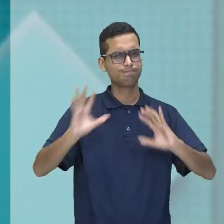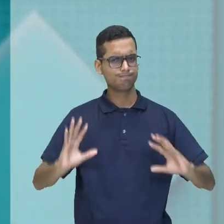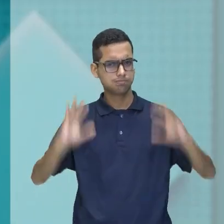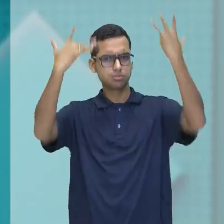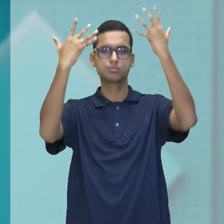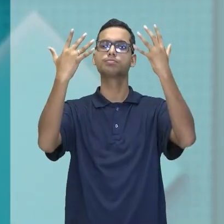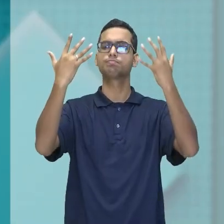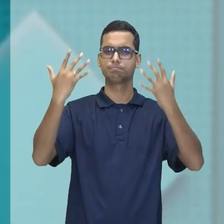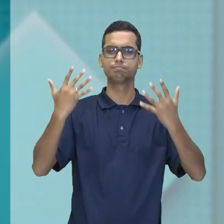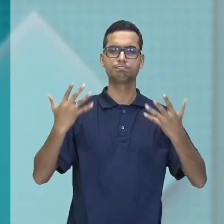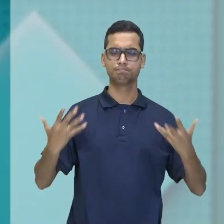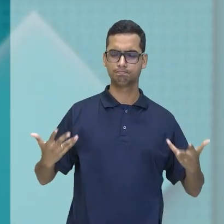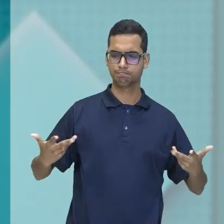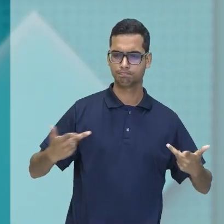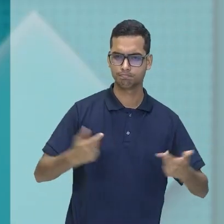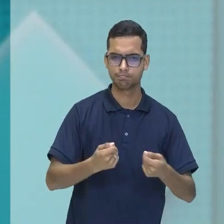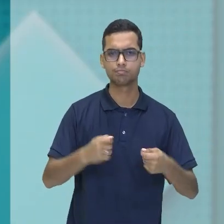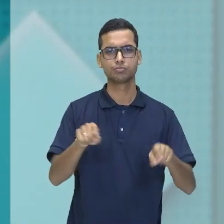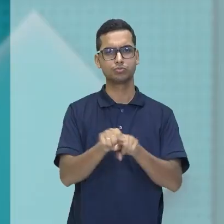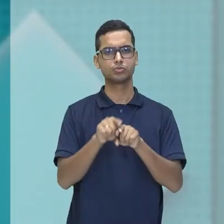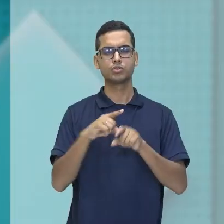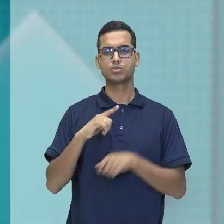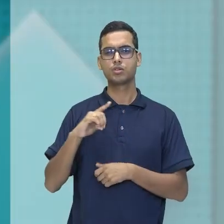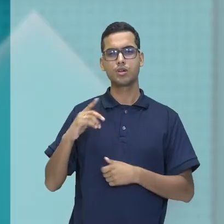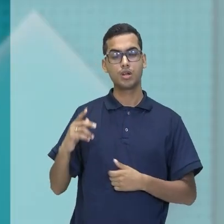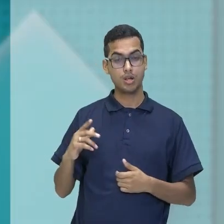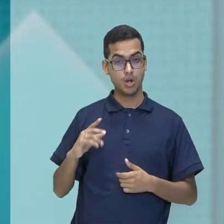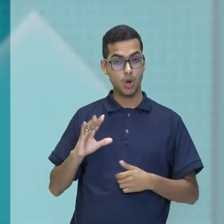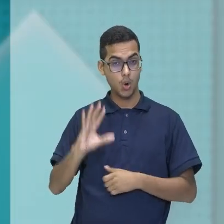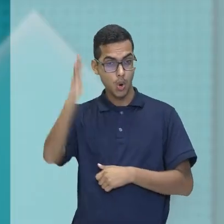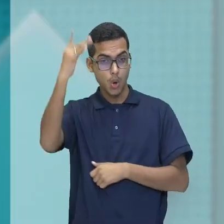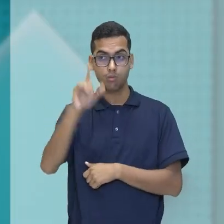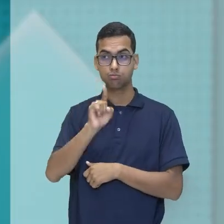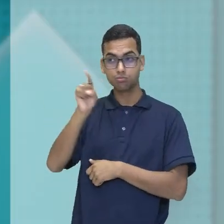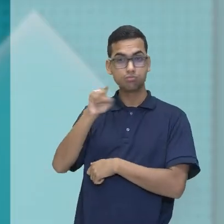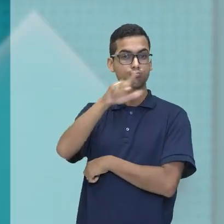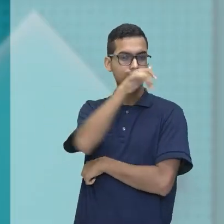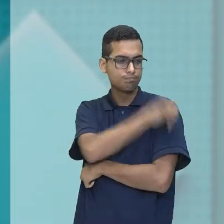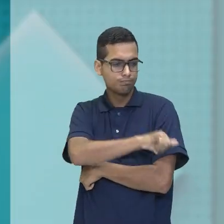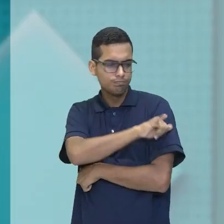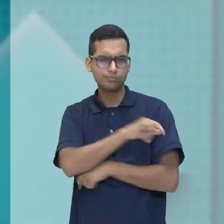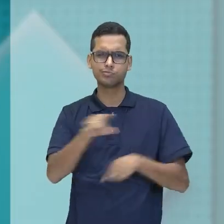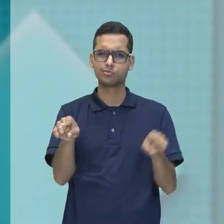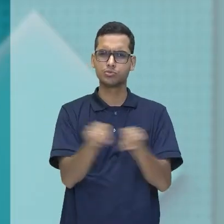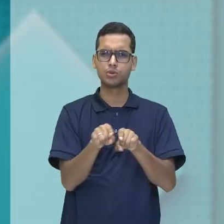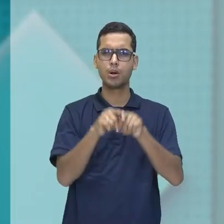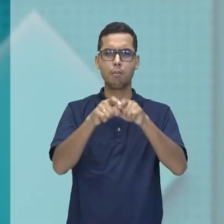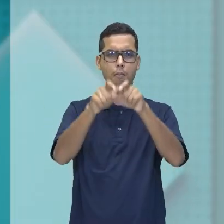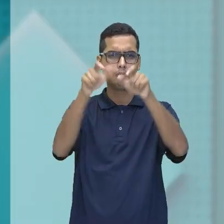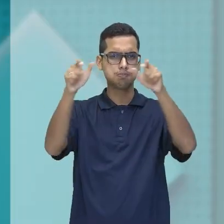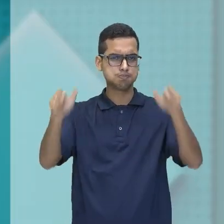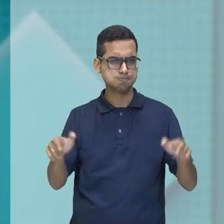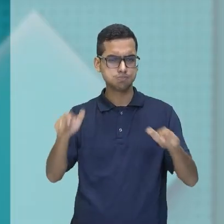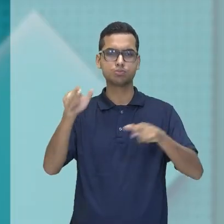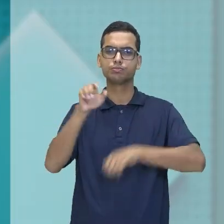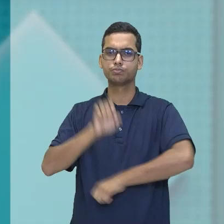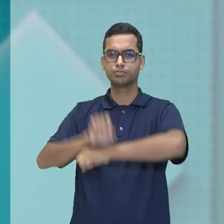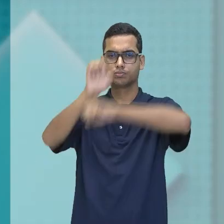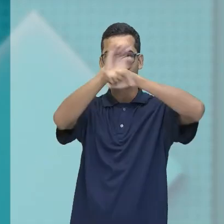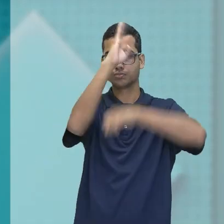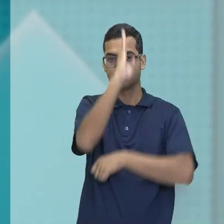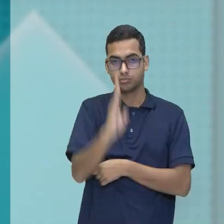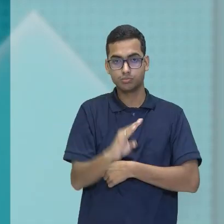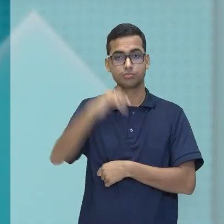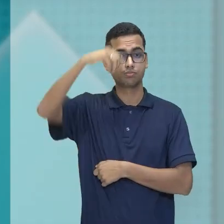como eu falei, que não acontece só lá no Rio de Janeiro, mas em a maioria dos estados brasileiros. Aqui em Manaus também